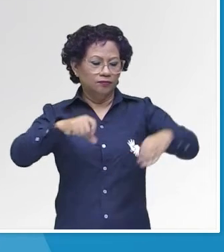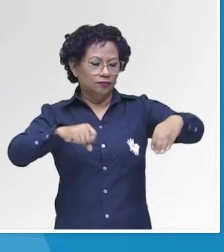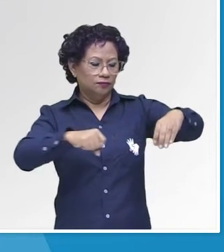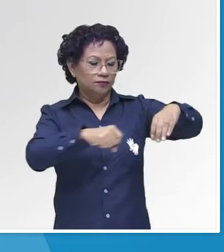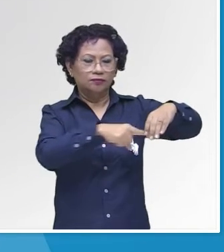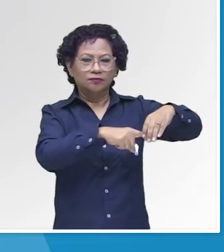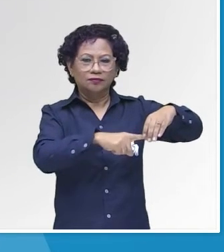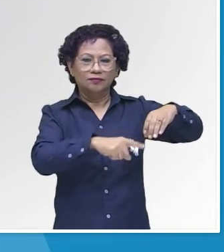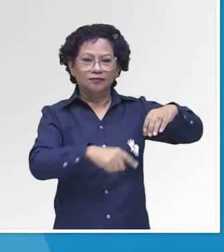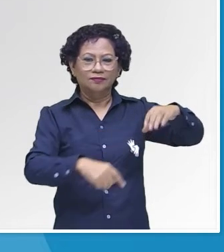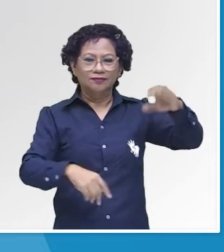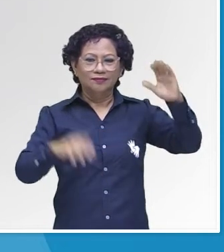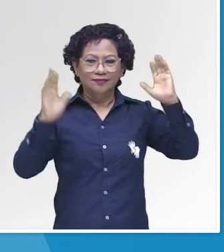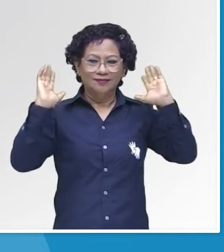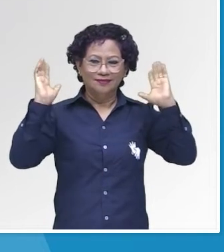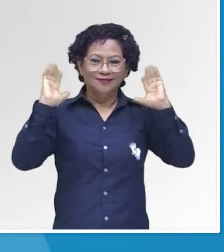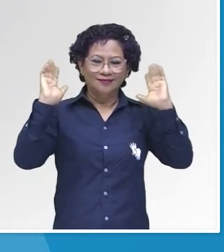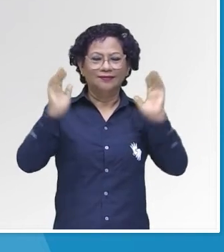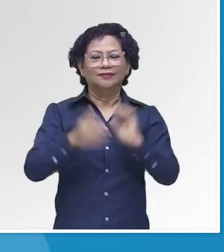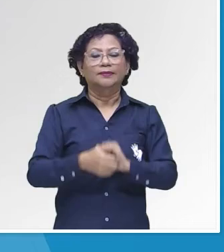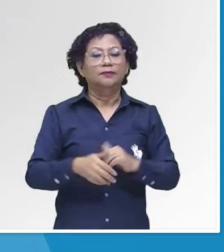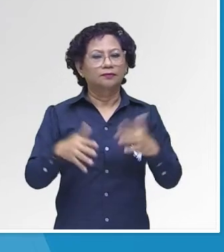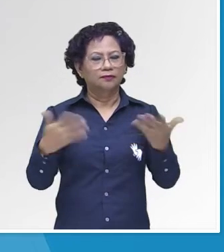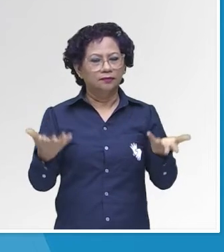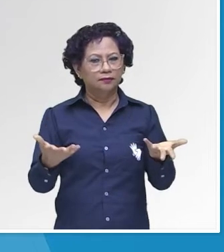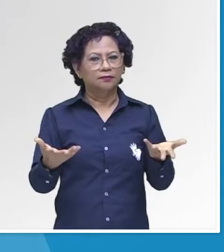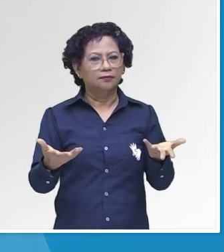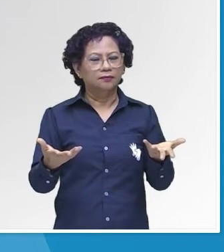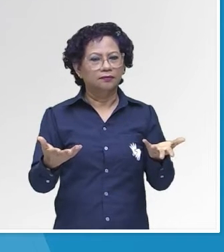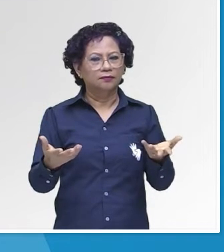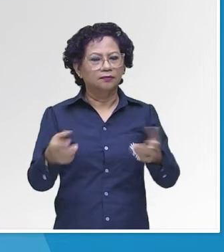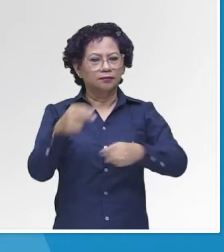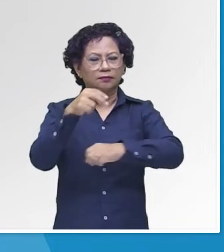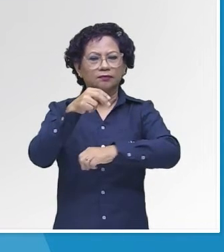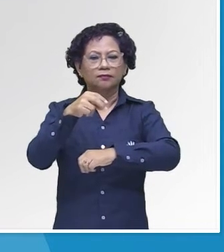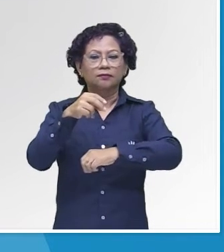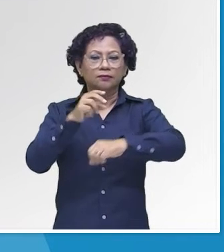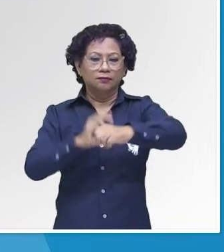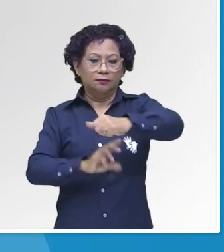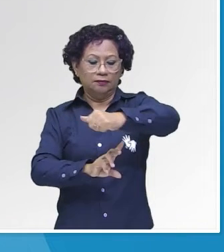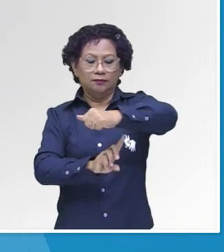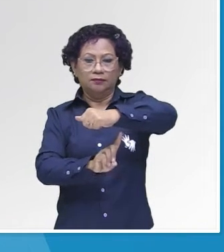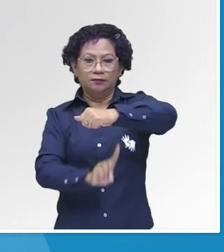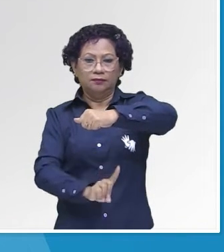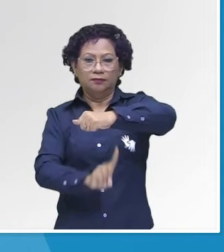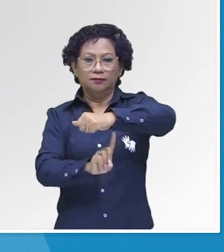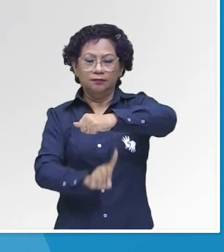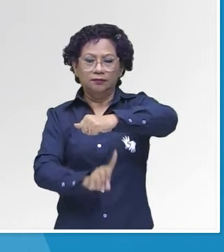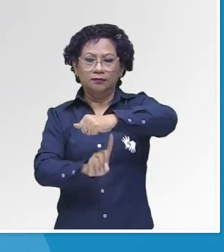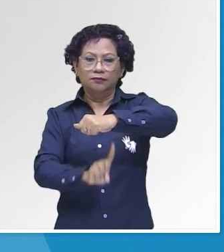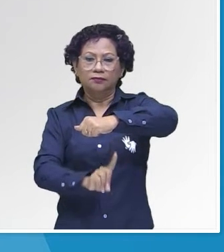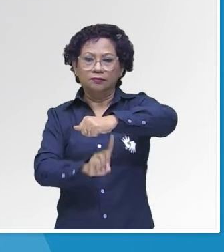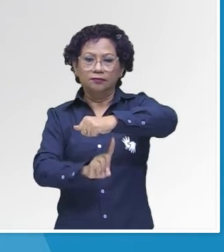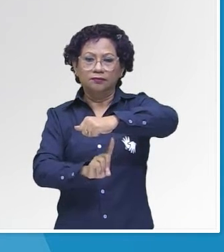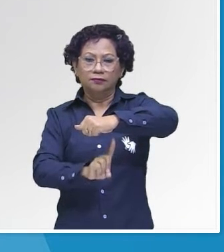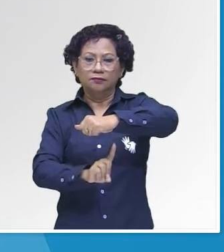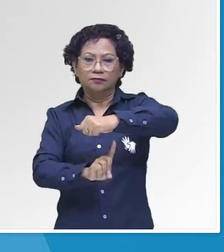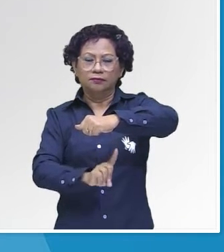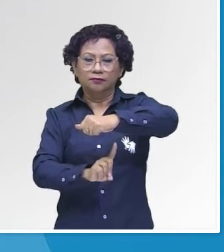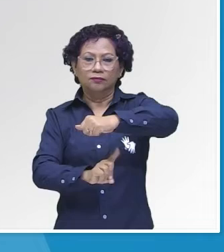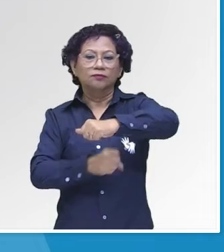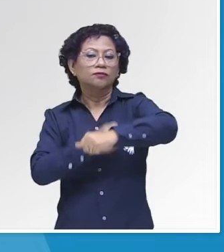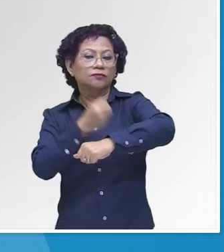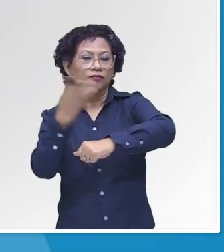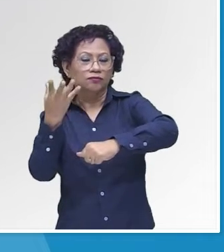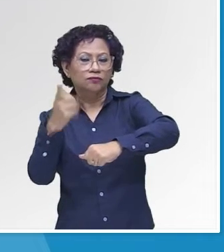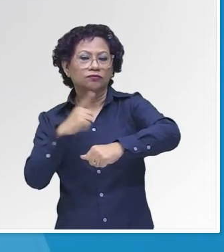7, 8. Então, o que vai estar no nosso denominador é a quantidade de vezes que foram observados